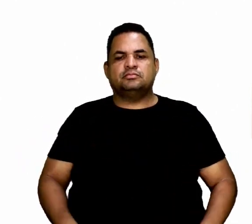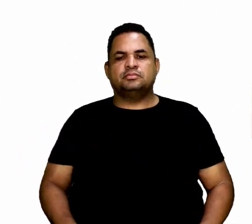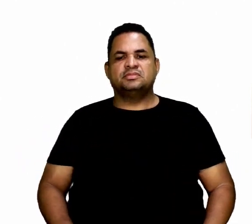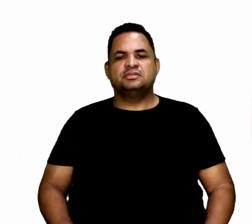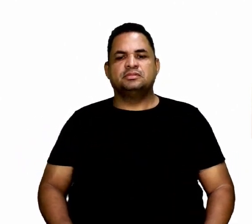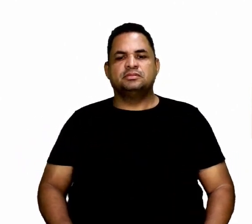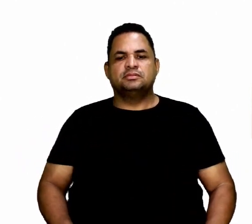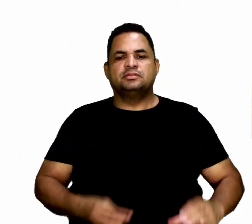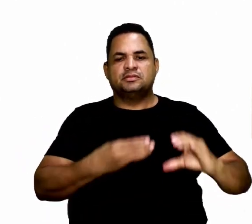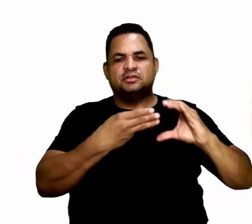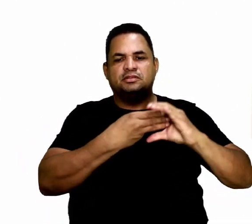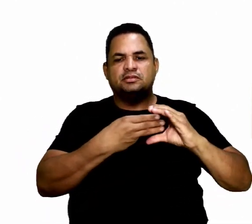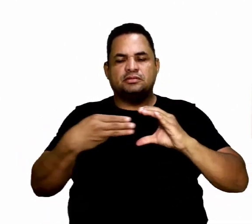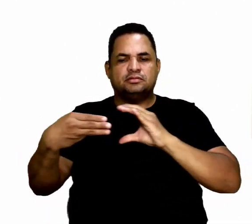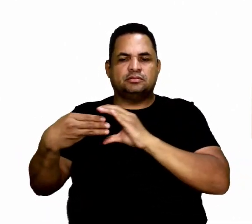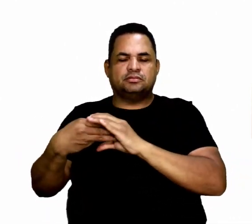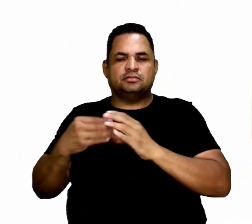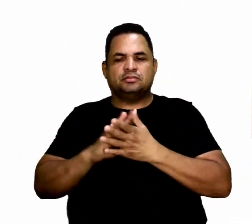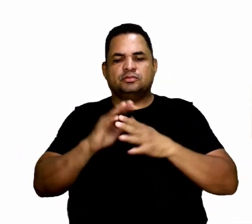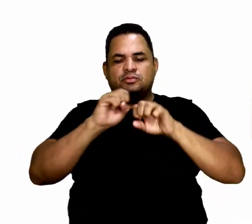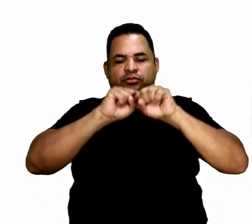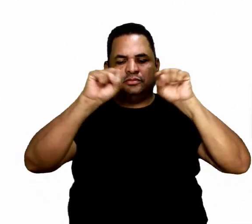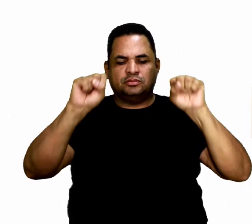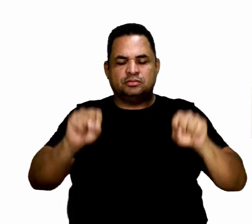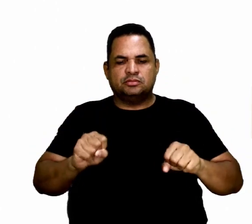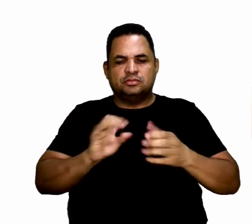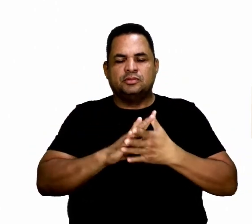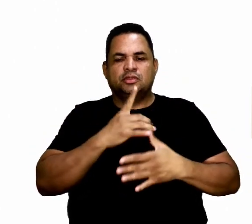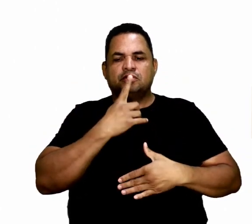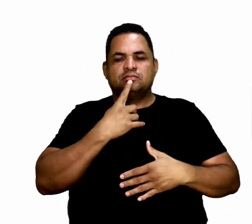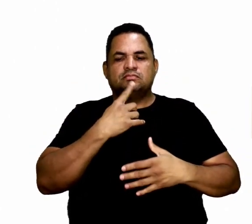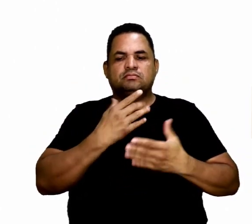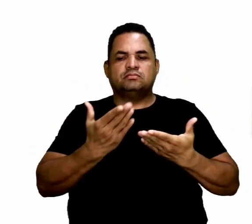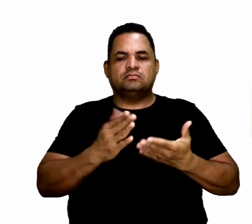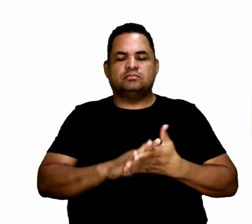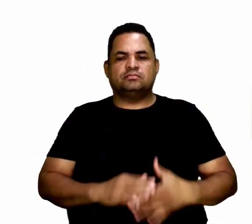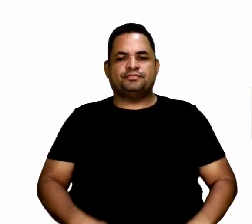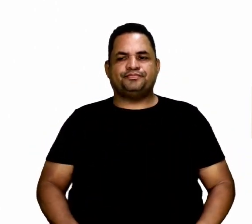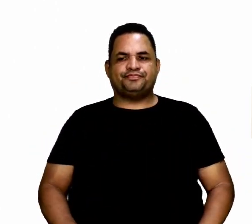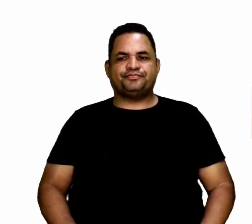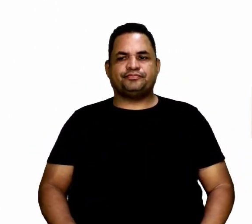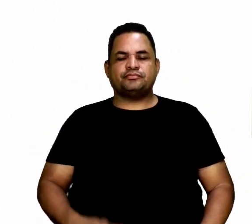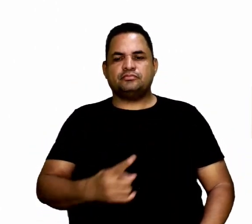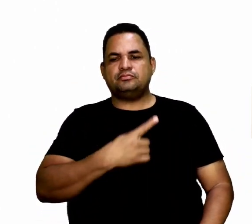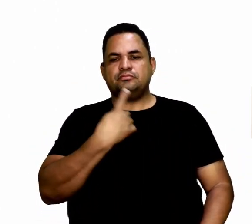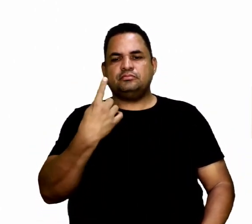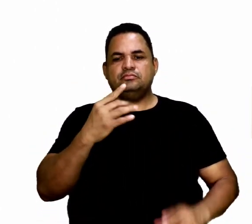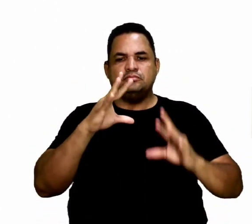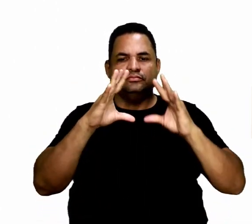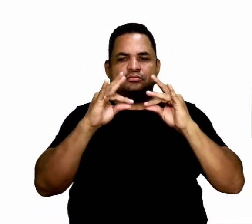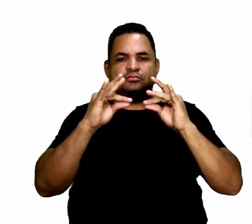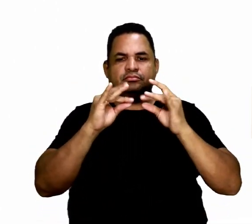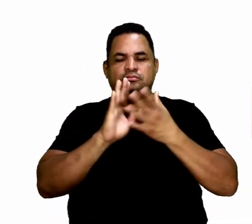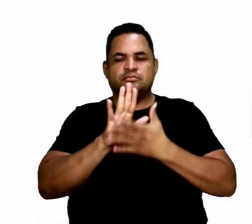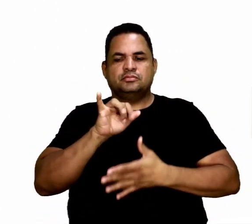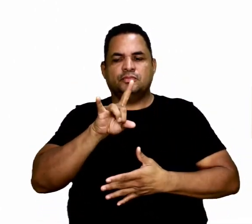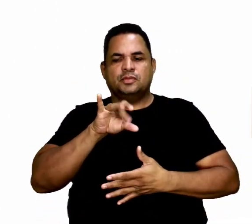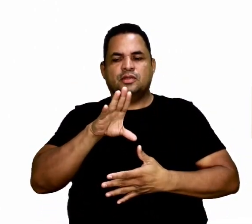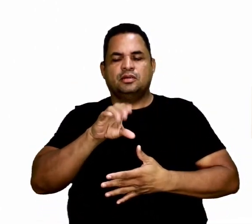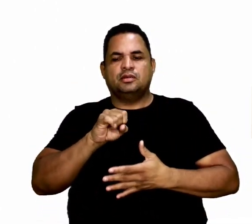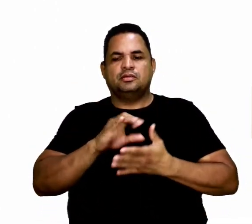do sistema sanguíneo. Então, esse líquido, que a gente chama de líquidos intersticiais, ou